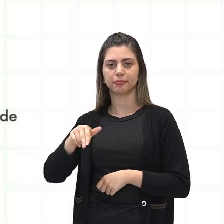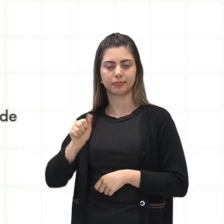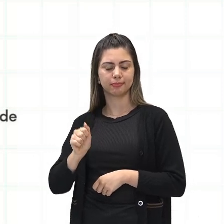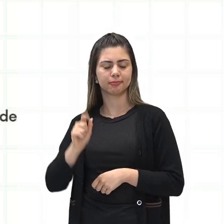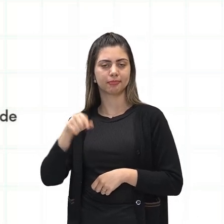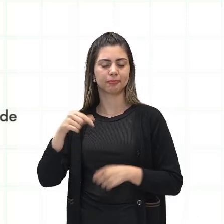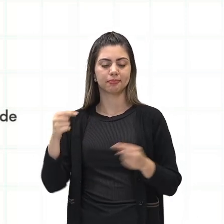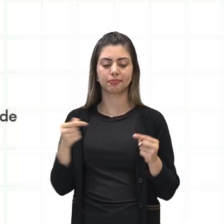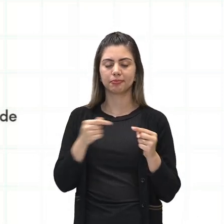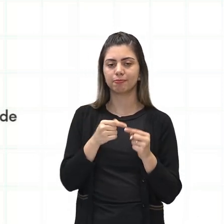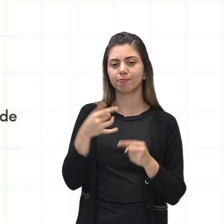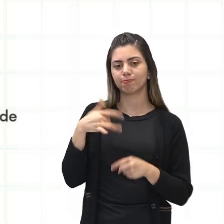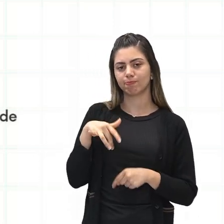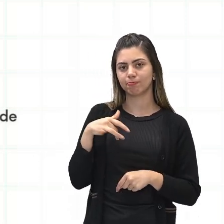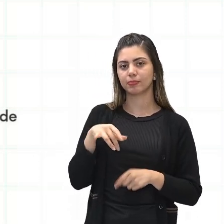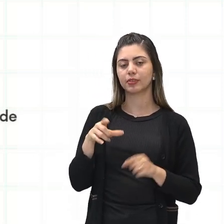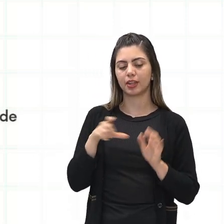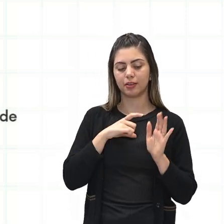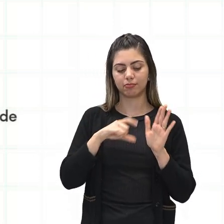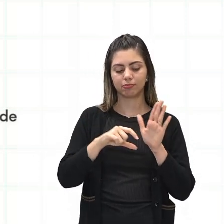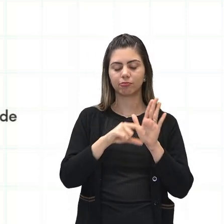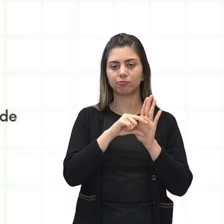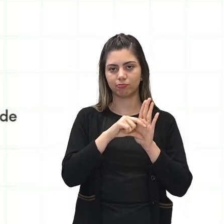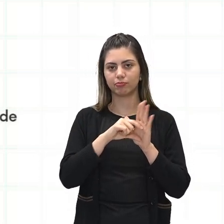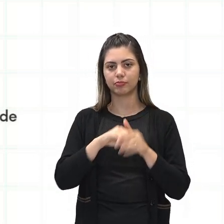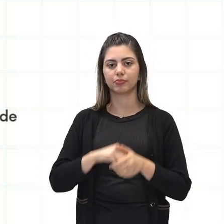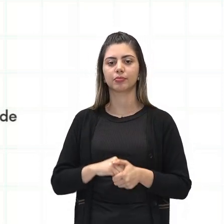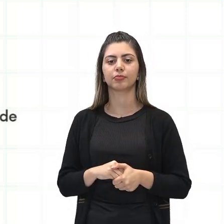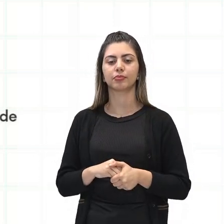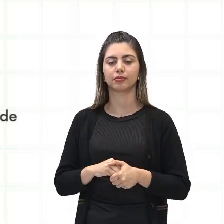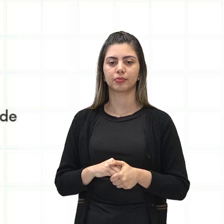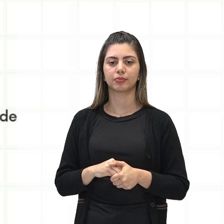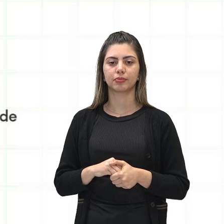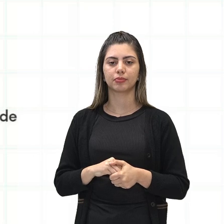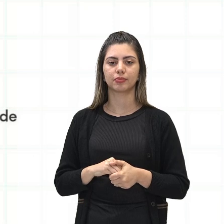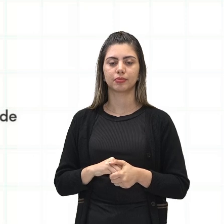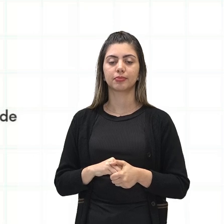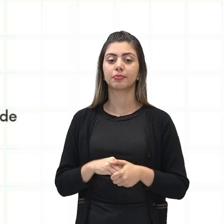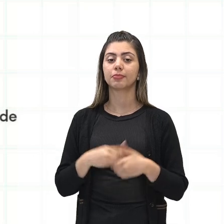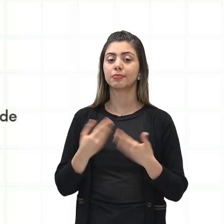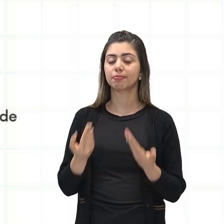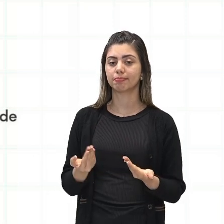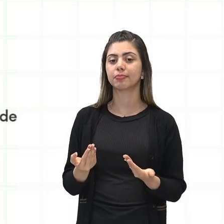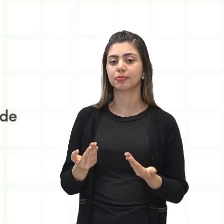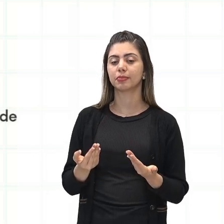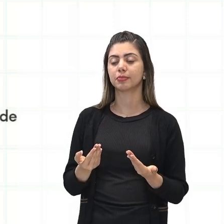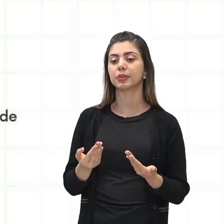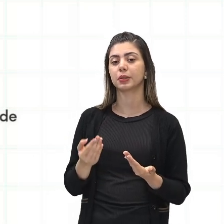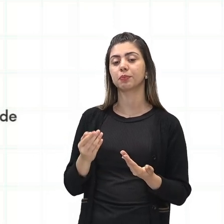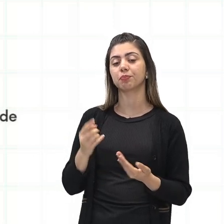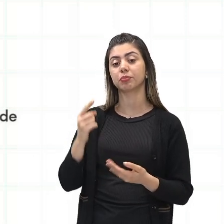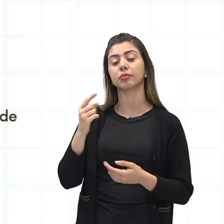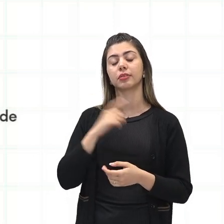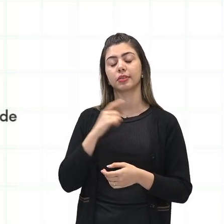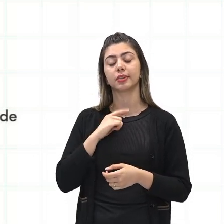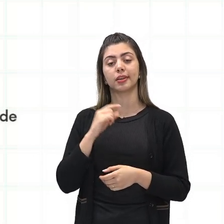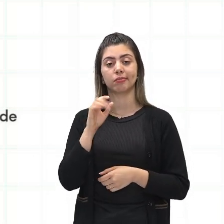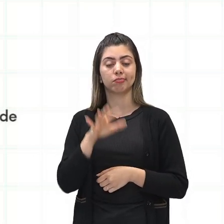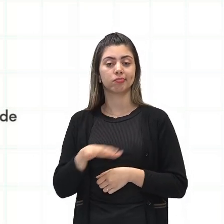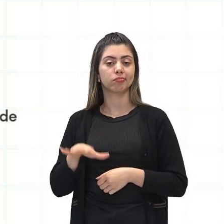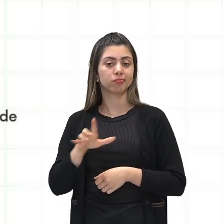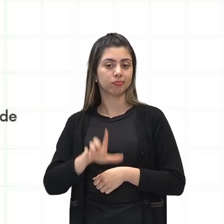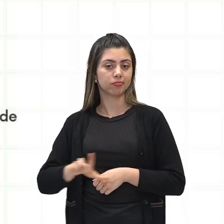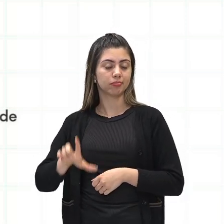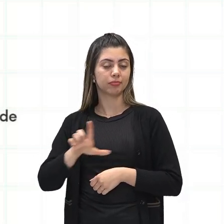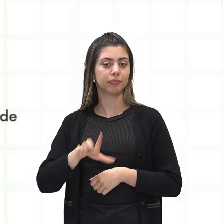os dois últimos versos aí que nós podemos observar, né? Então, nesse sentido literário,